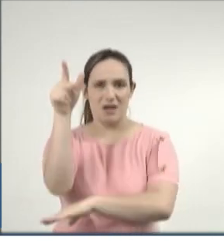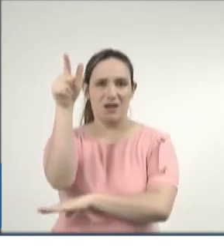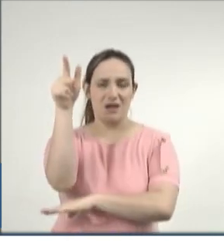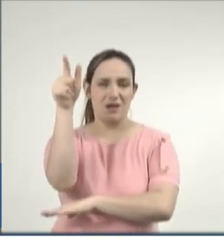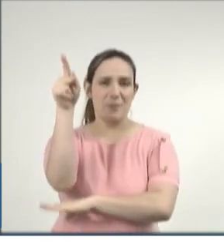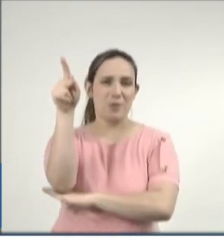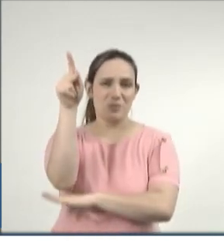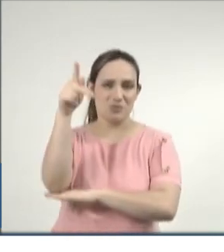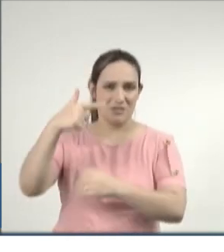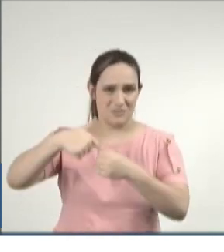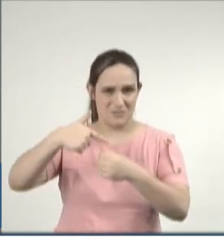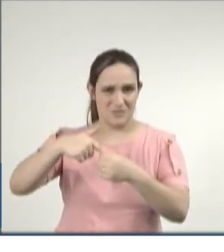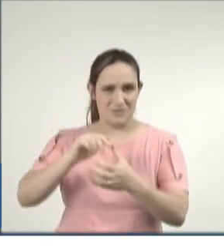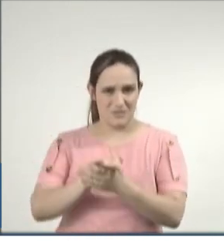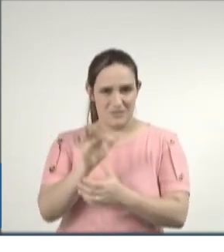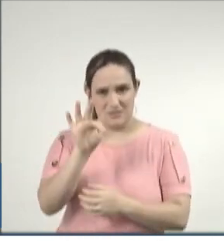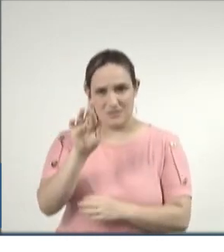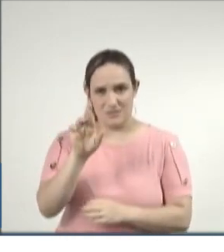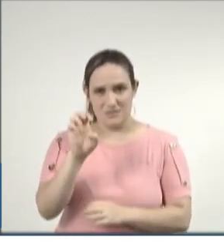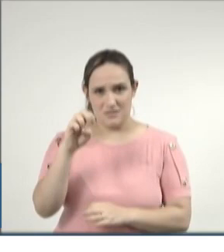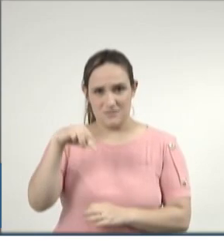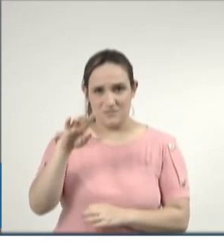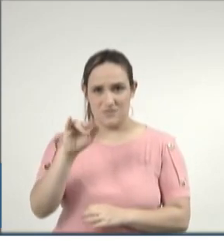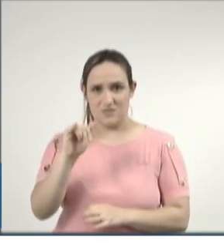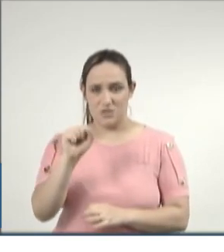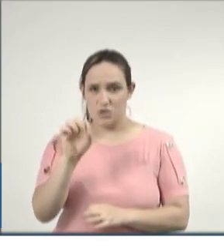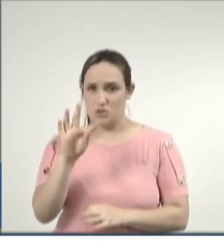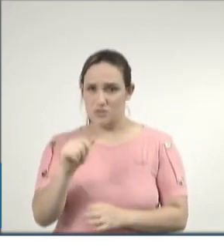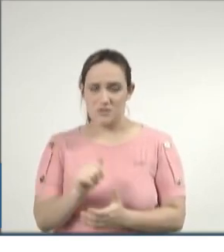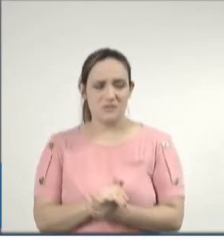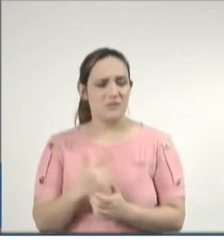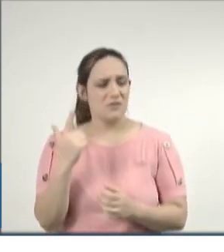Grande. Fizeram pesquisas nos postos de gasolina e chegaram